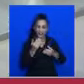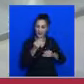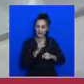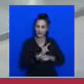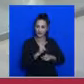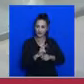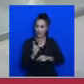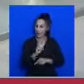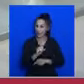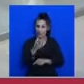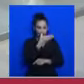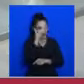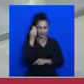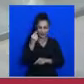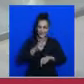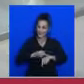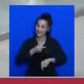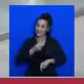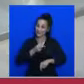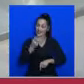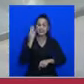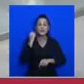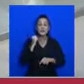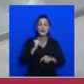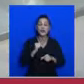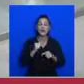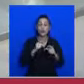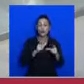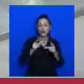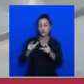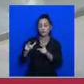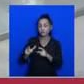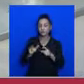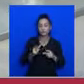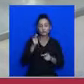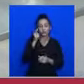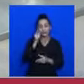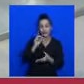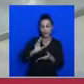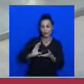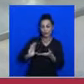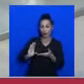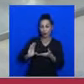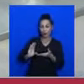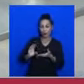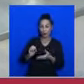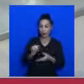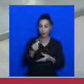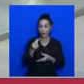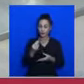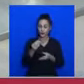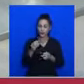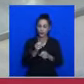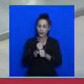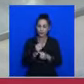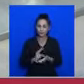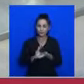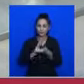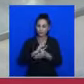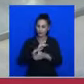auditoras. E não esqueça que dentro de instantes você já poderá saber de onde são as apostas vencedoras ou ainda se o prêmio está